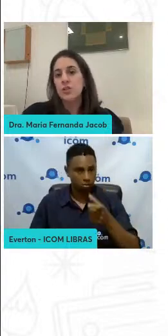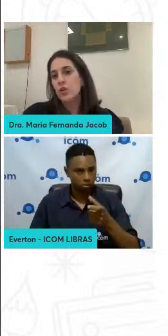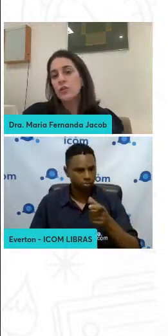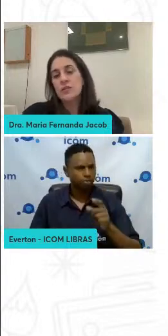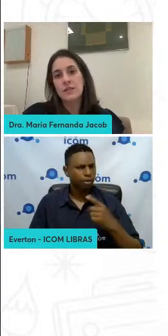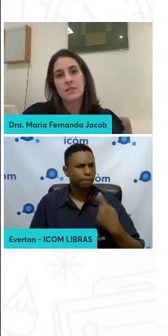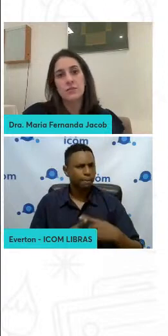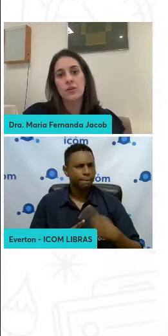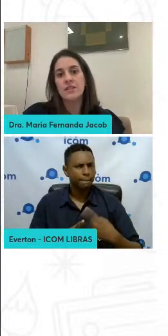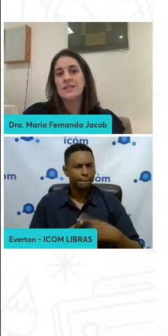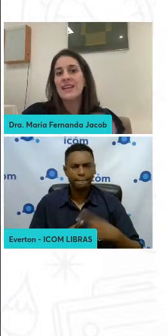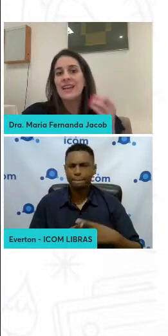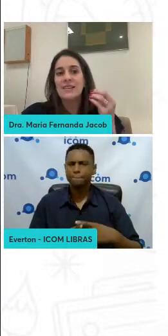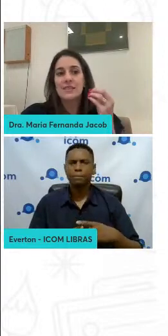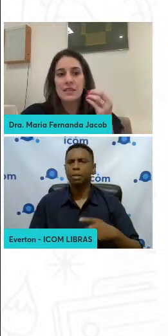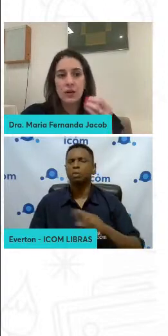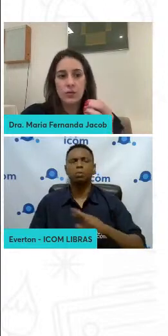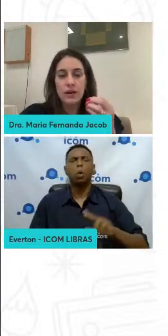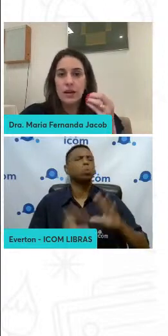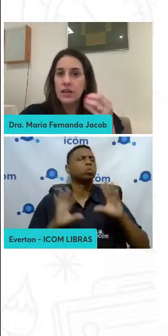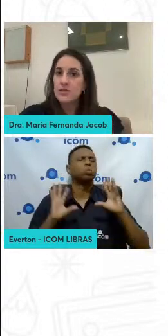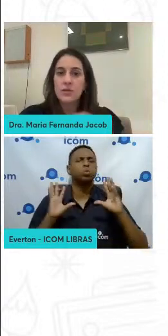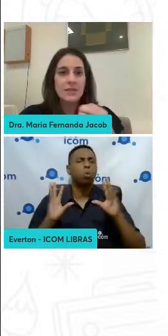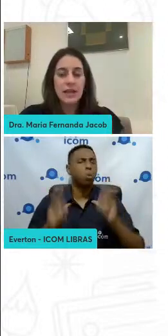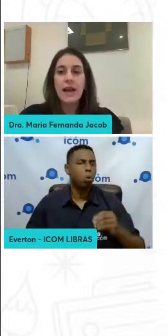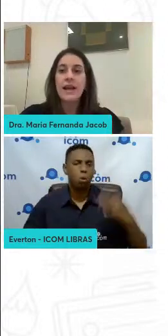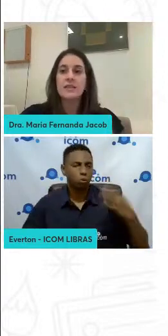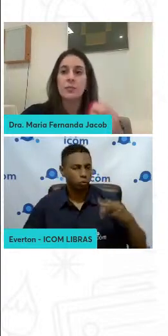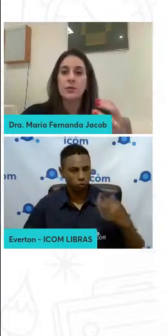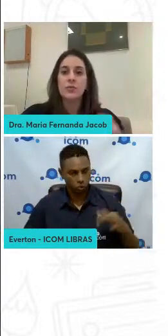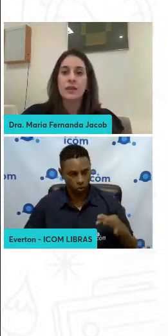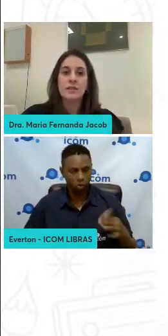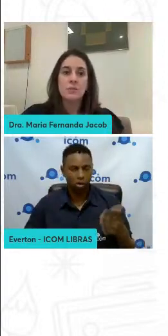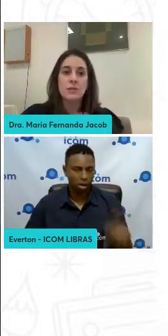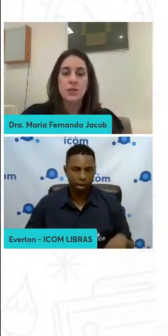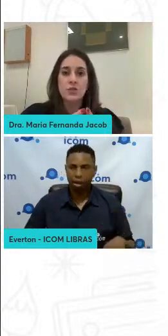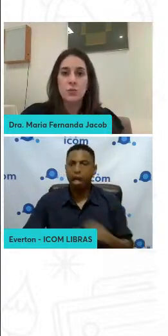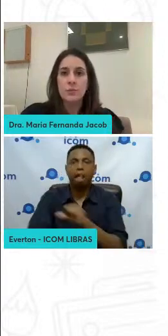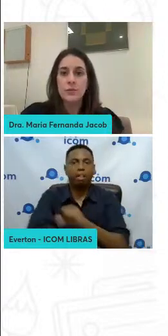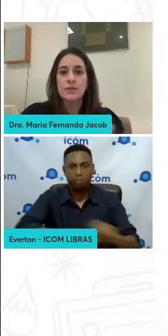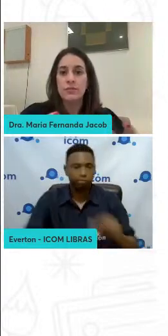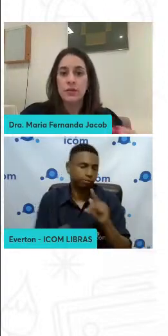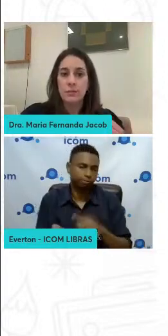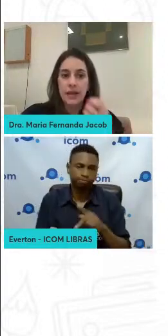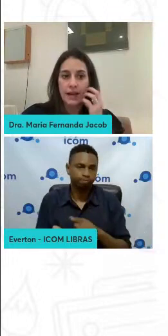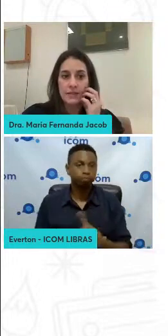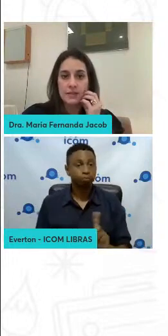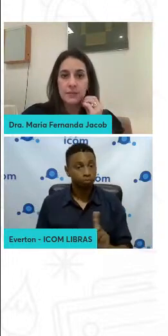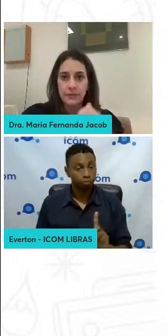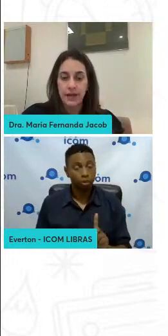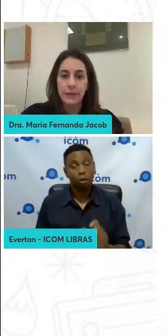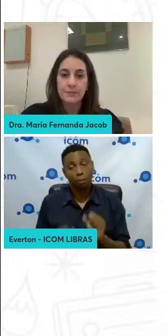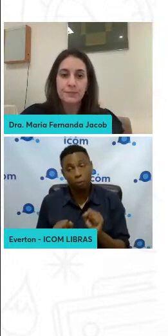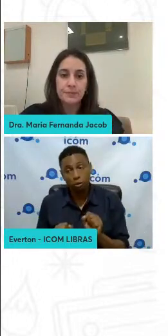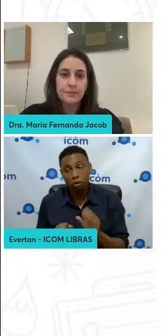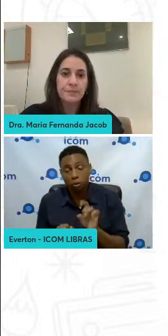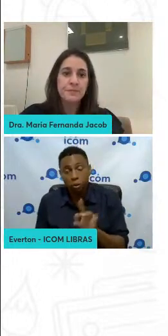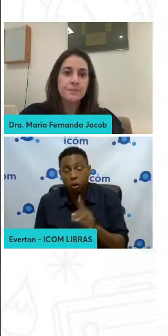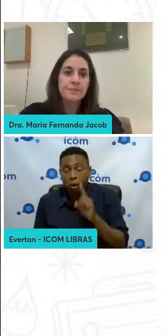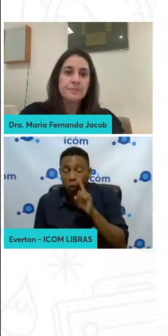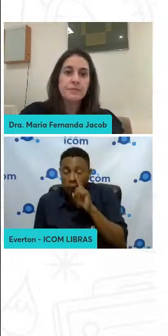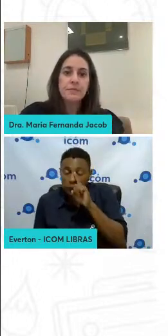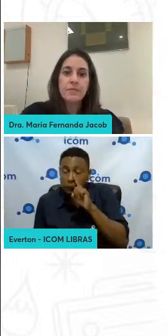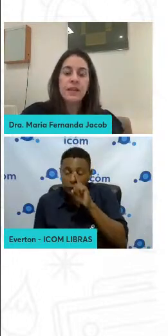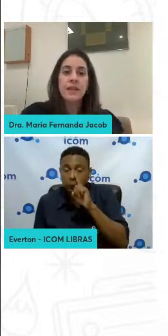necessariamente todas as dores são lesões reais. Eu posso estar simplesmente com uma possível ameaça, tá?